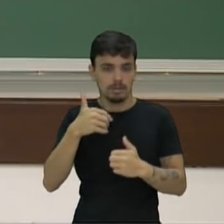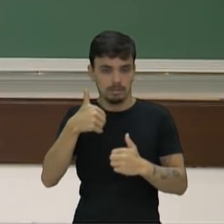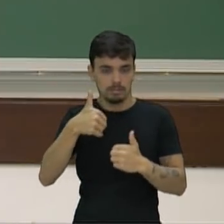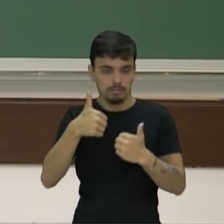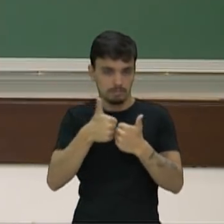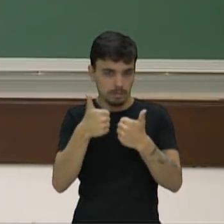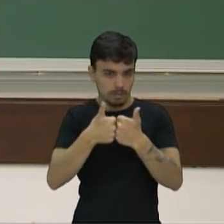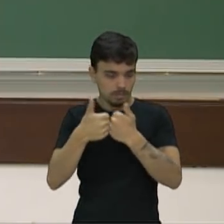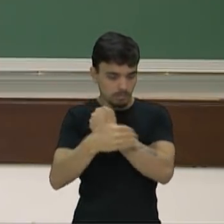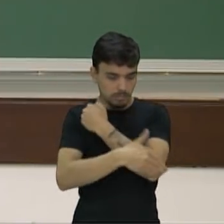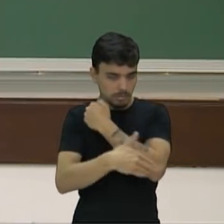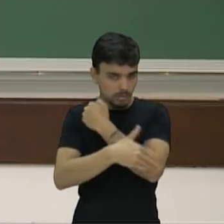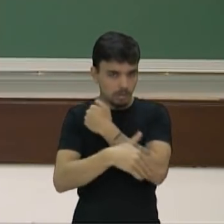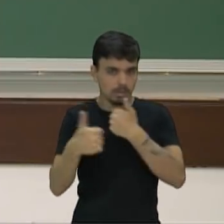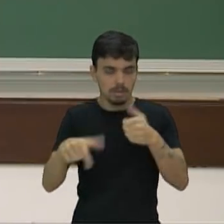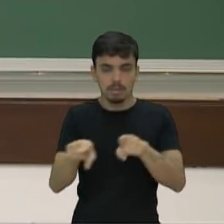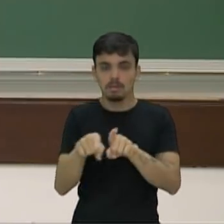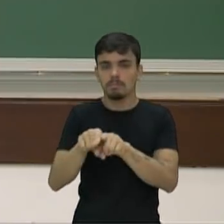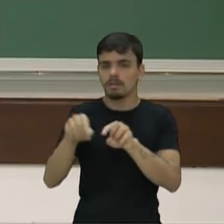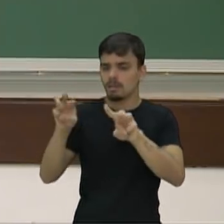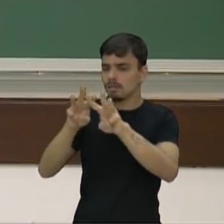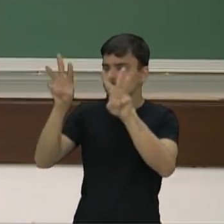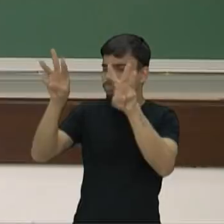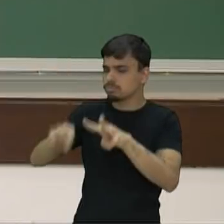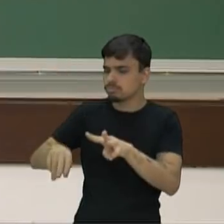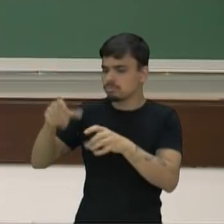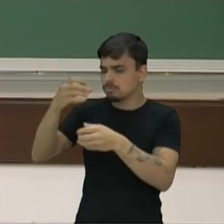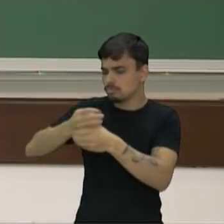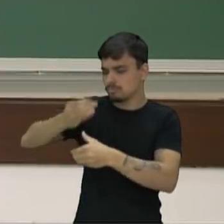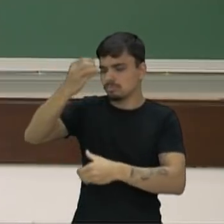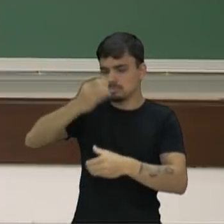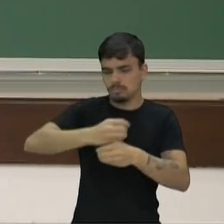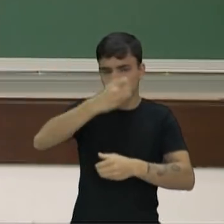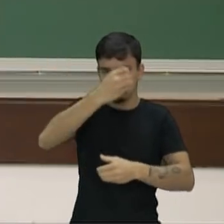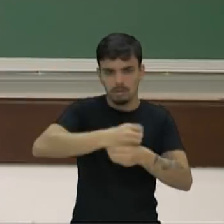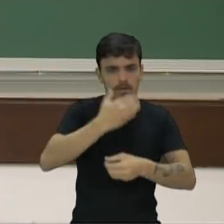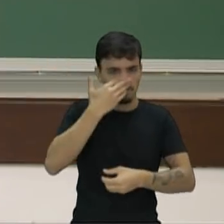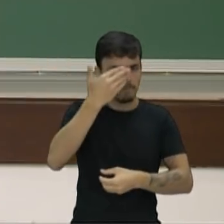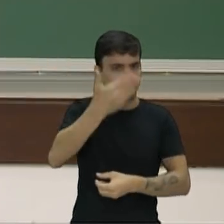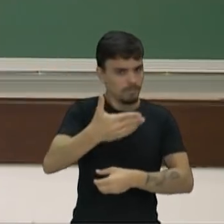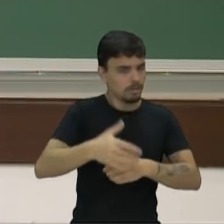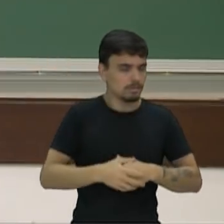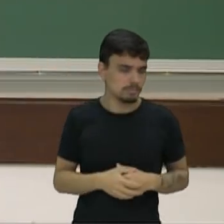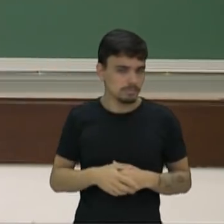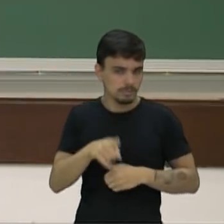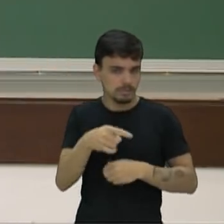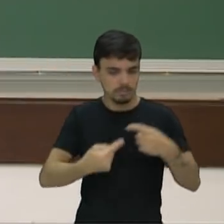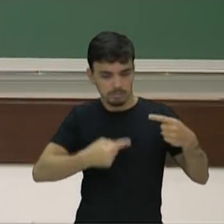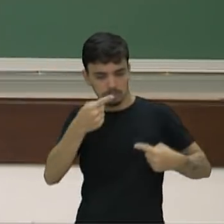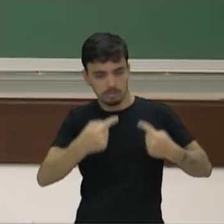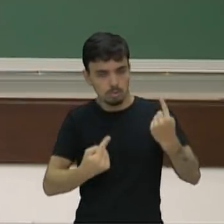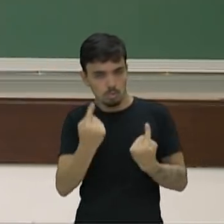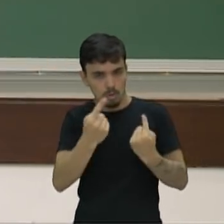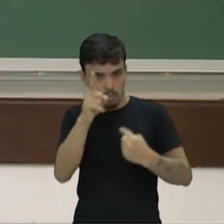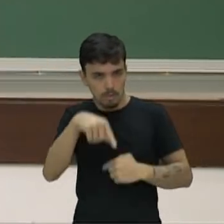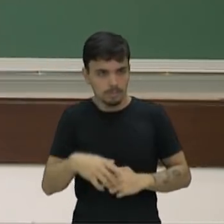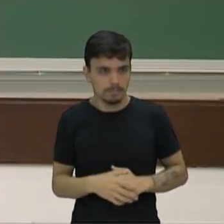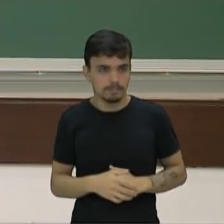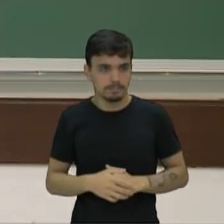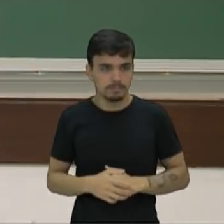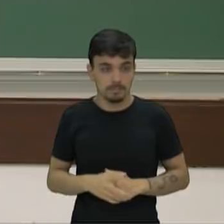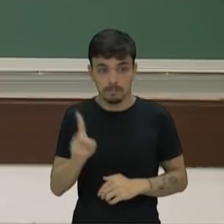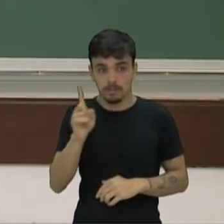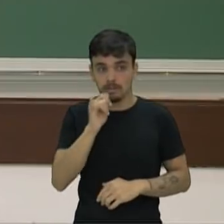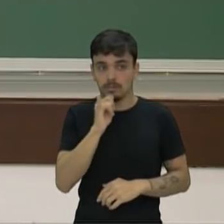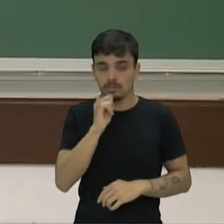em Curitiba, na capital, segue essas colunas gregas que vocês vão discutir comigo qual é ela inclusive. Vou trazer um